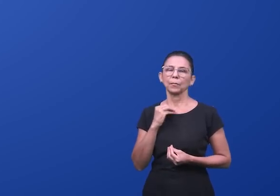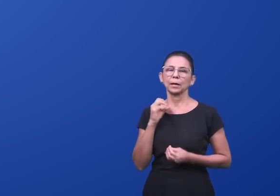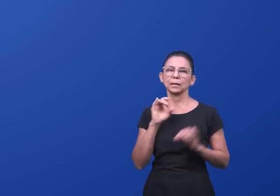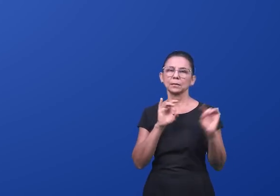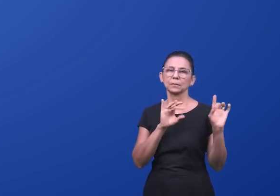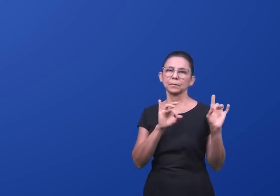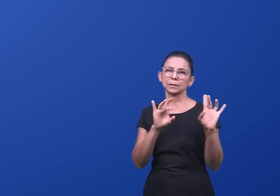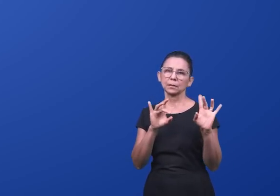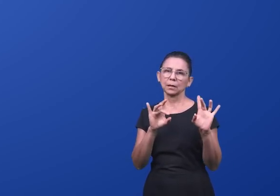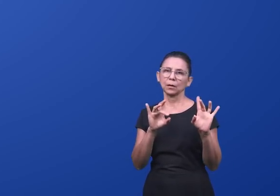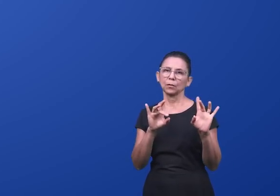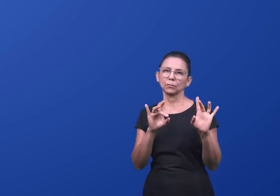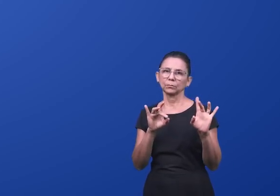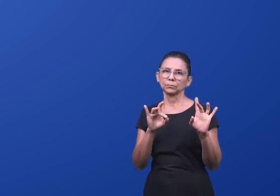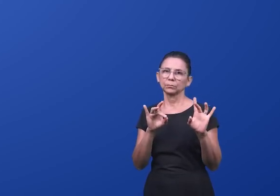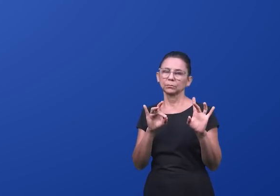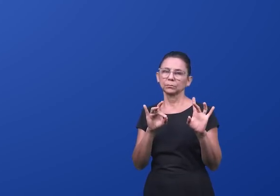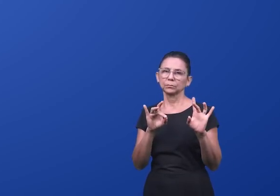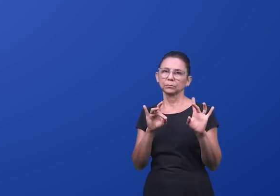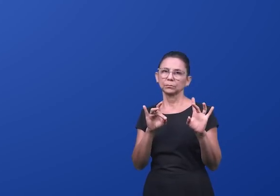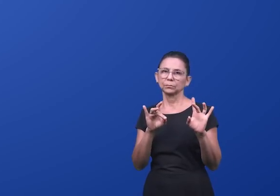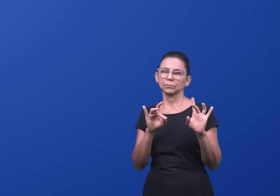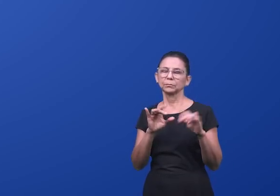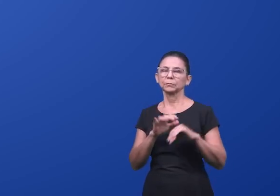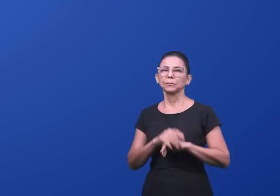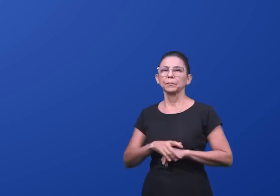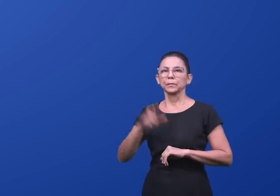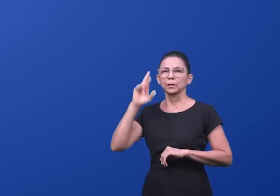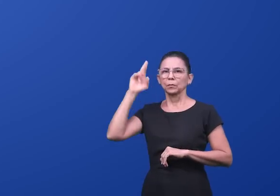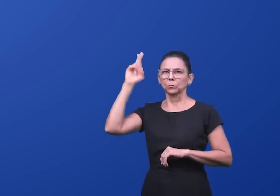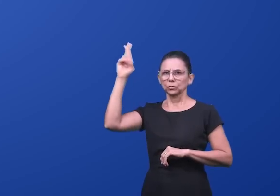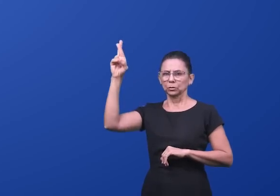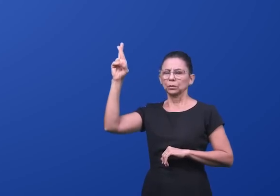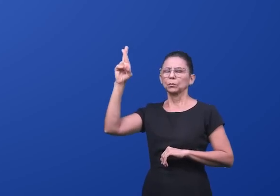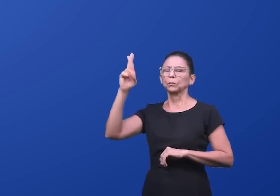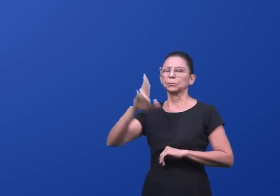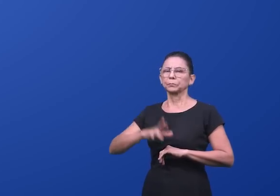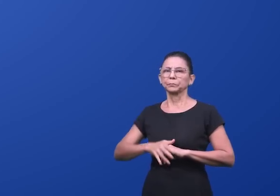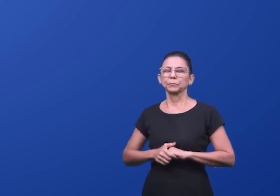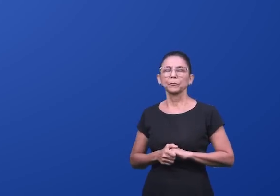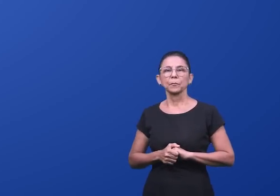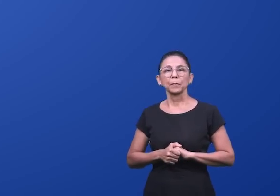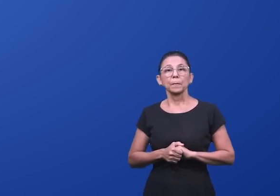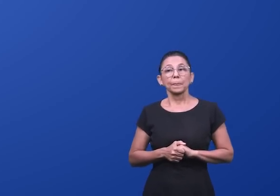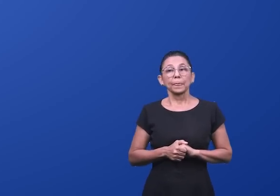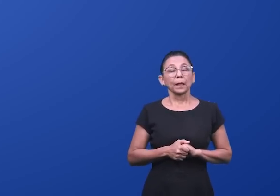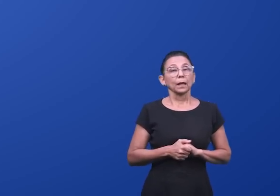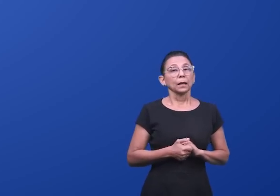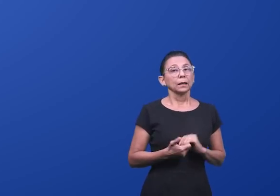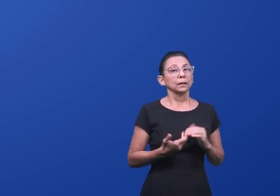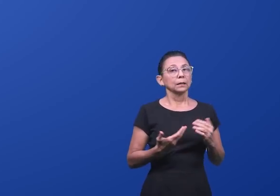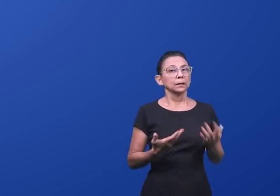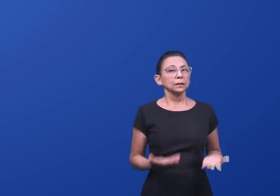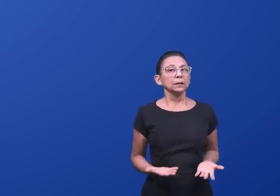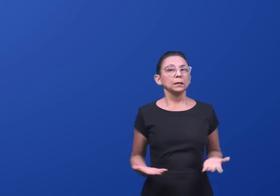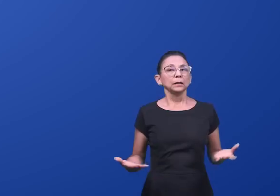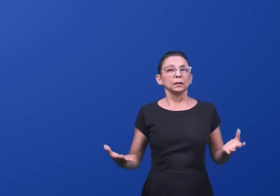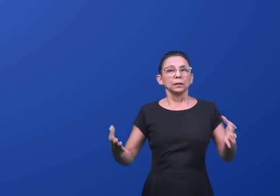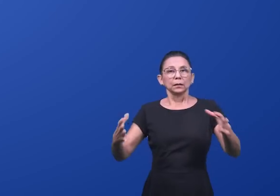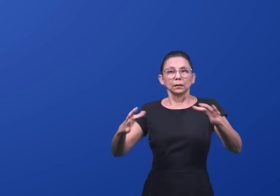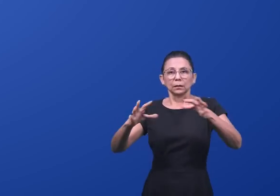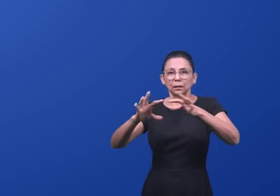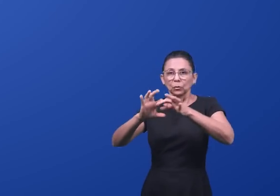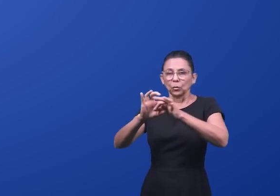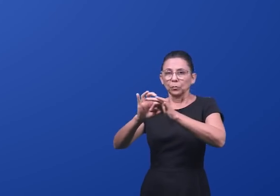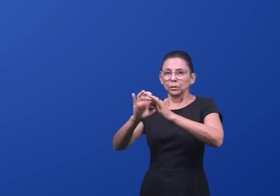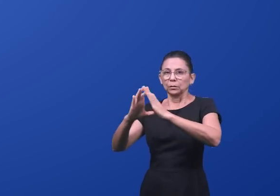salvação, porque o homem também, a sua alma, é preciosa para o Senhor. E a